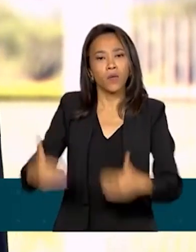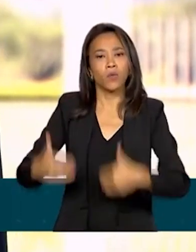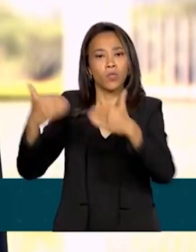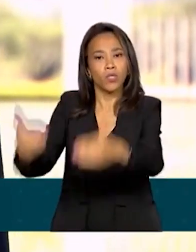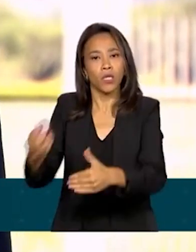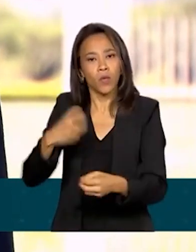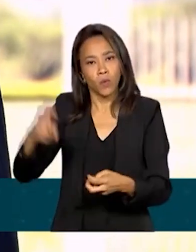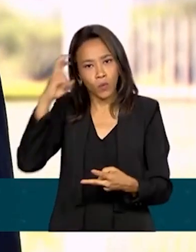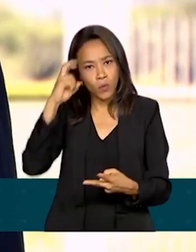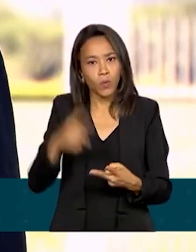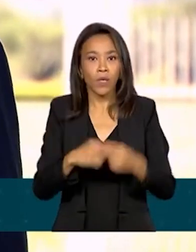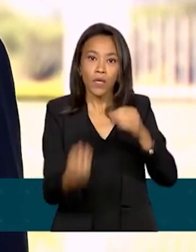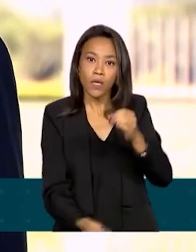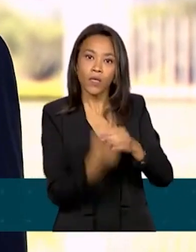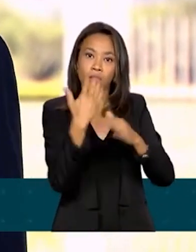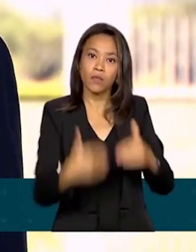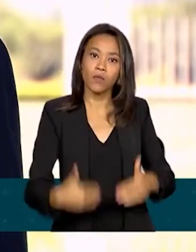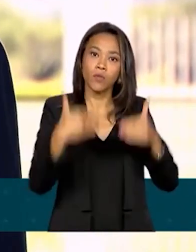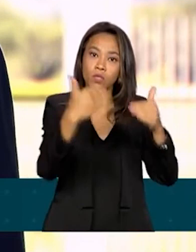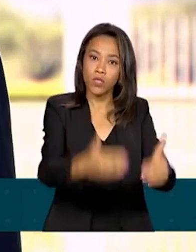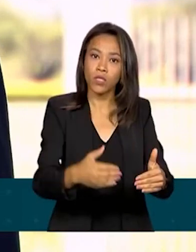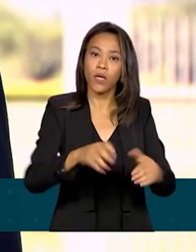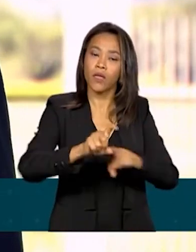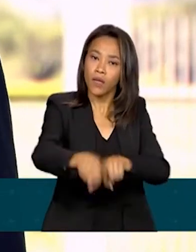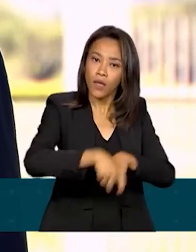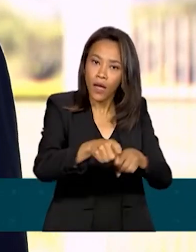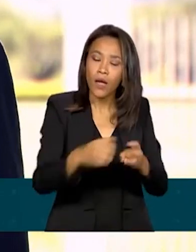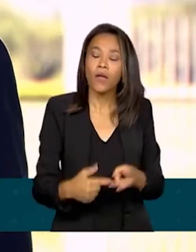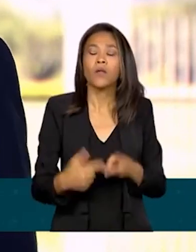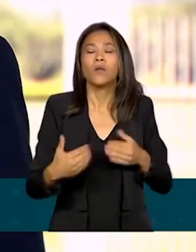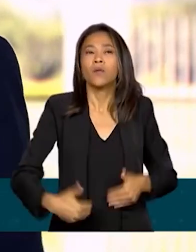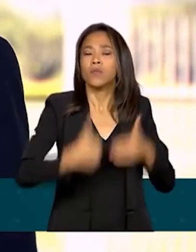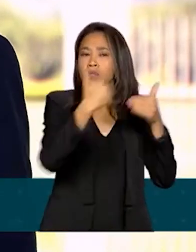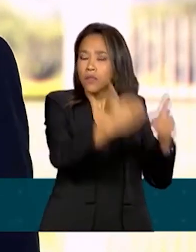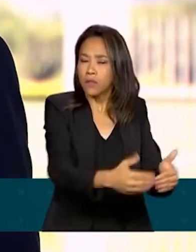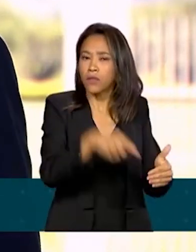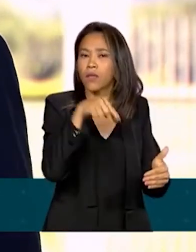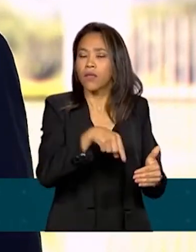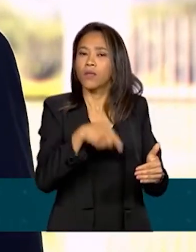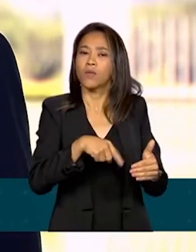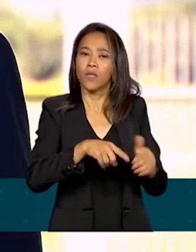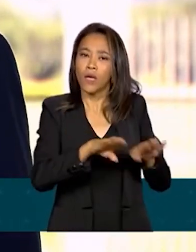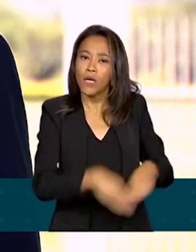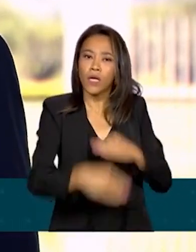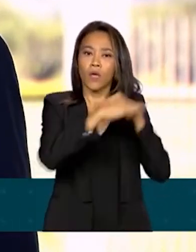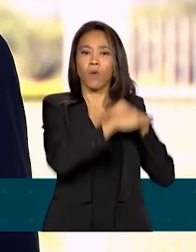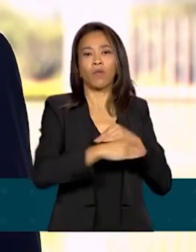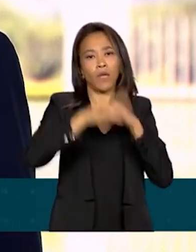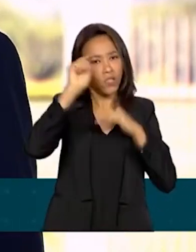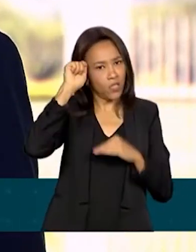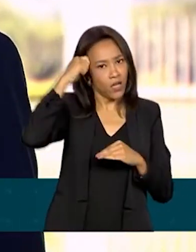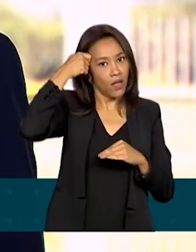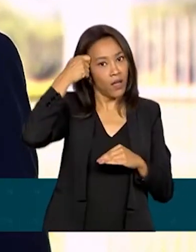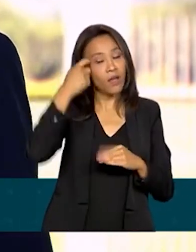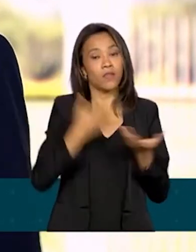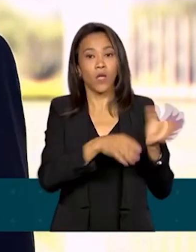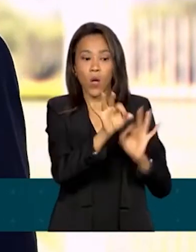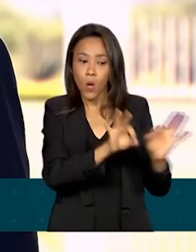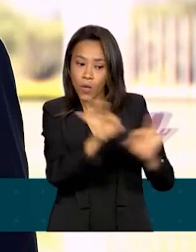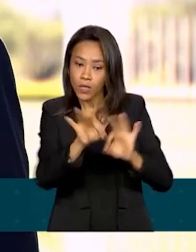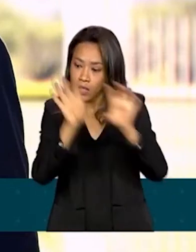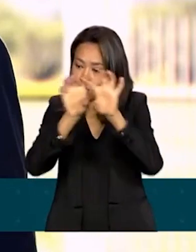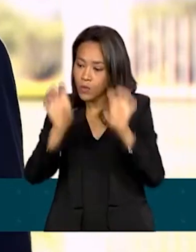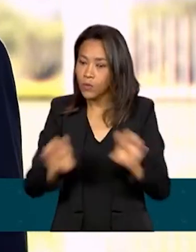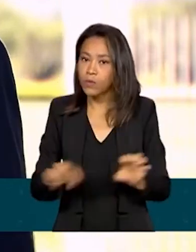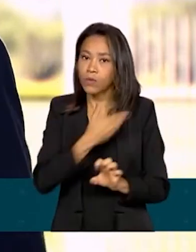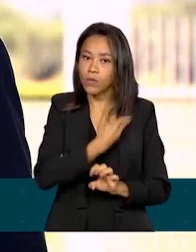do Ministério do Desenvolvimento Agrário, do Ministério da Igualdade Racial, a reestruturação do governo. Tem ali medidas